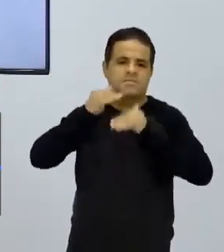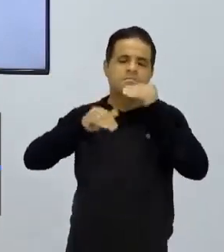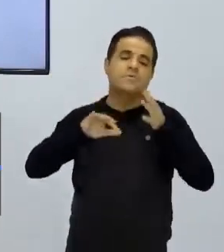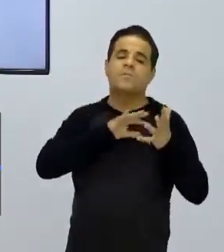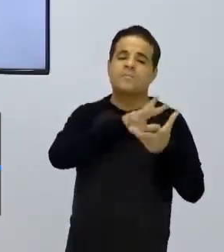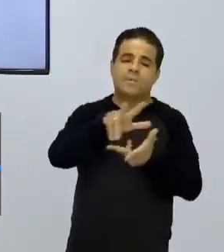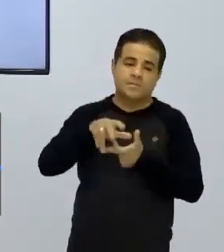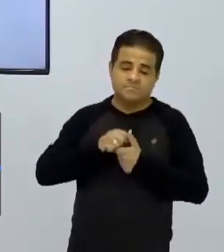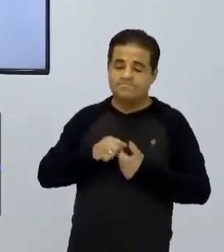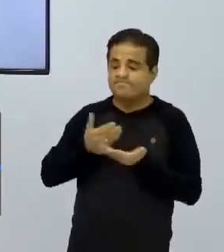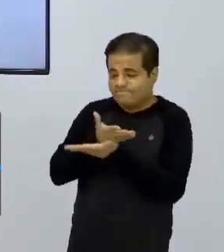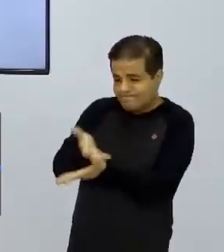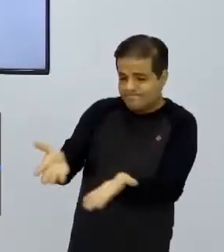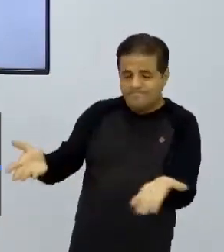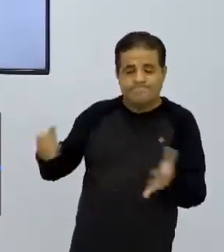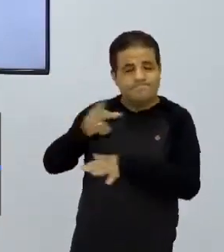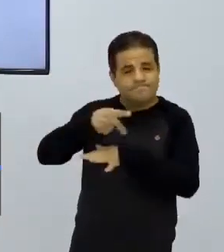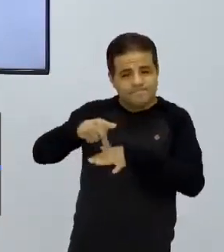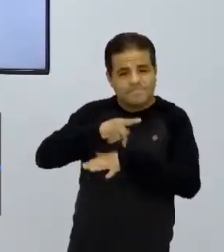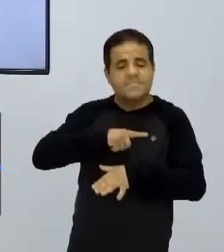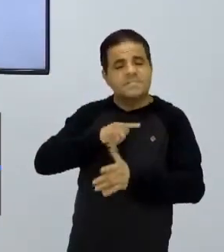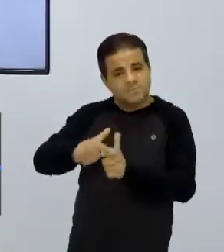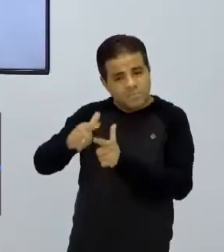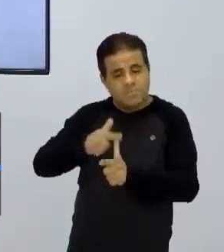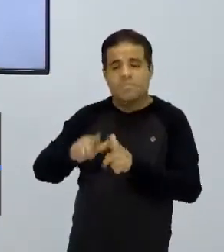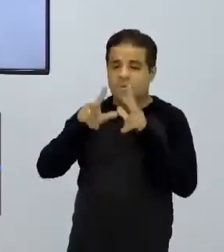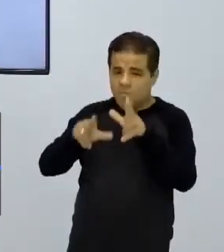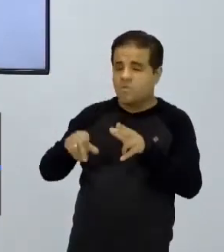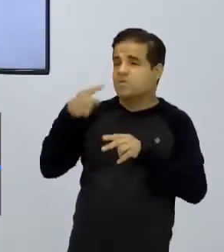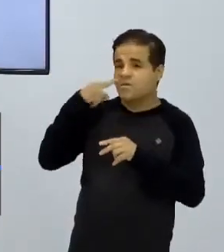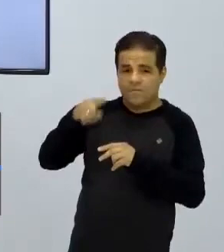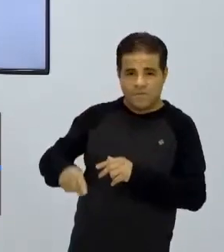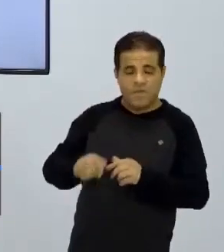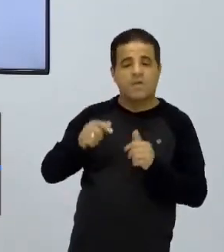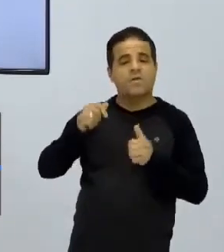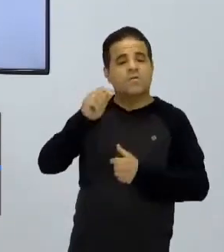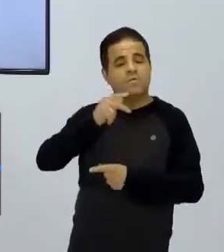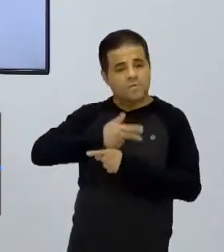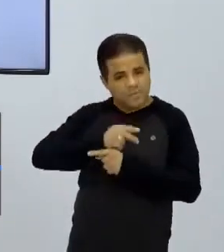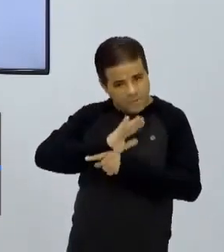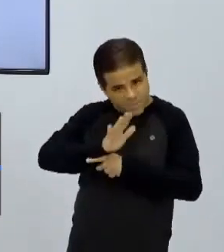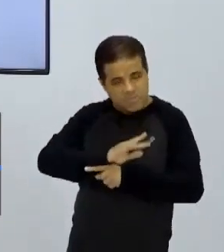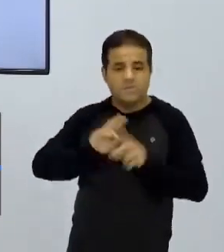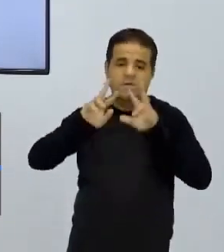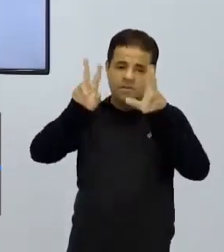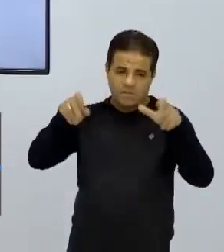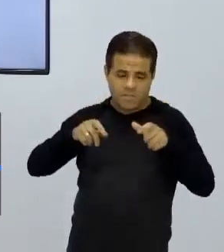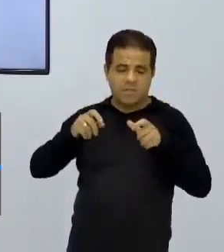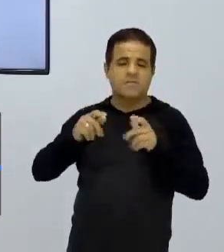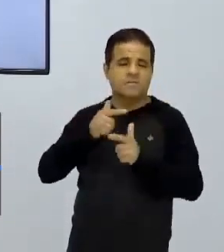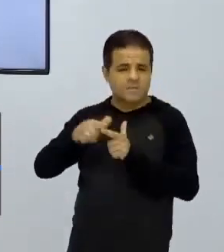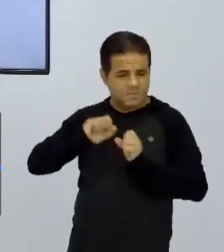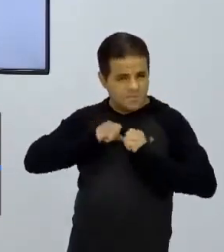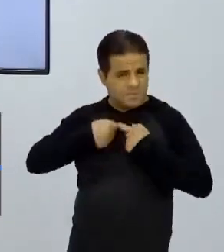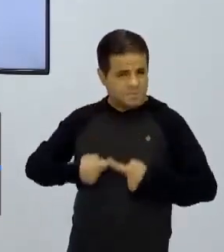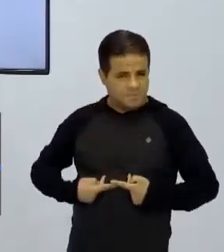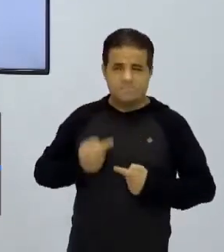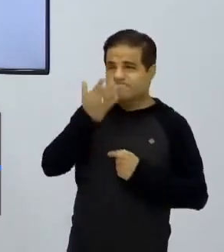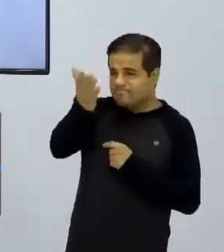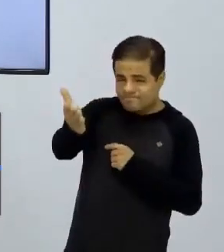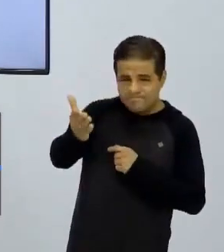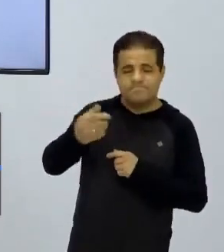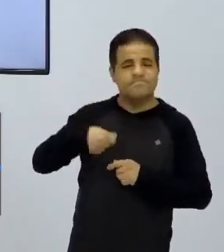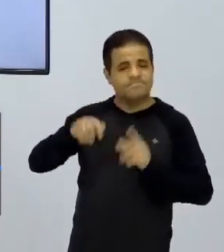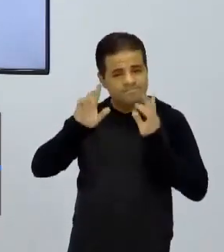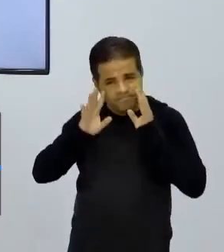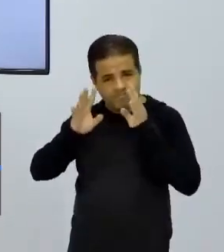do planeta, faz com que haja problemas, como a gente viu, né, no vídeo, dessa questão aí humanitária que precisa,